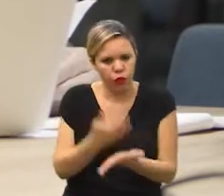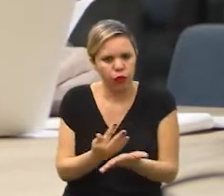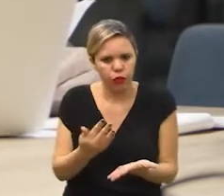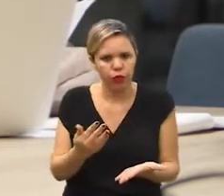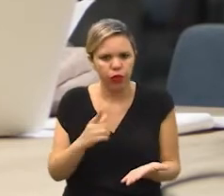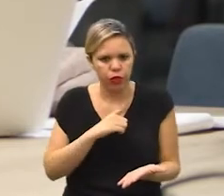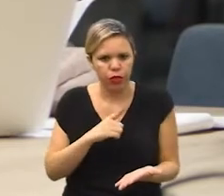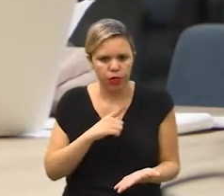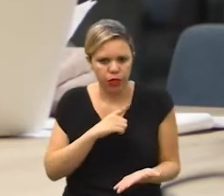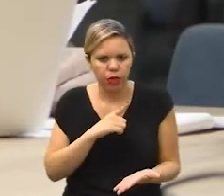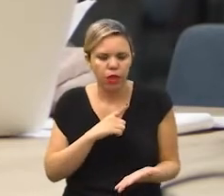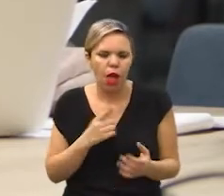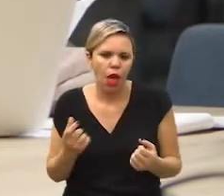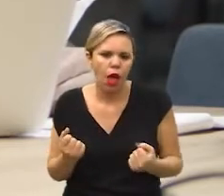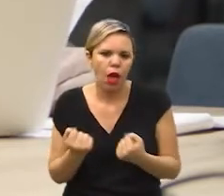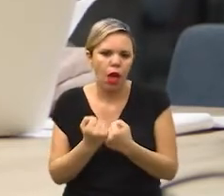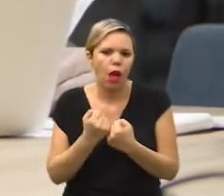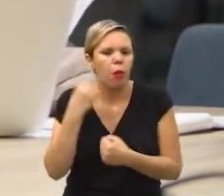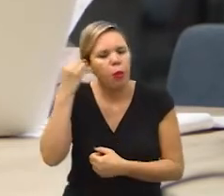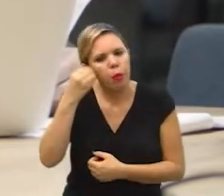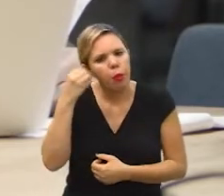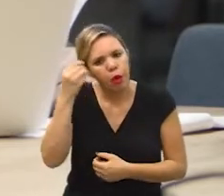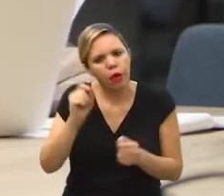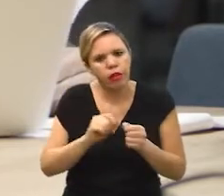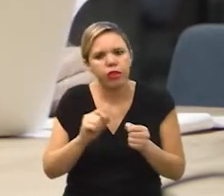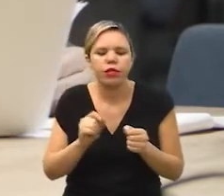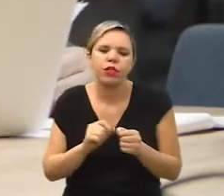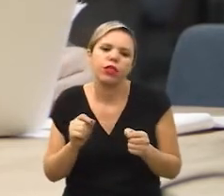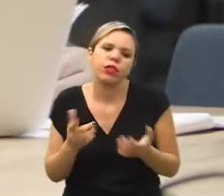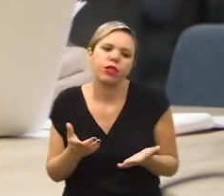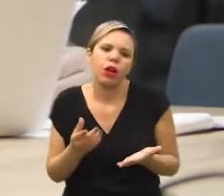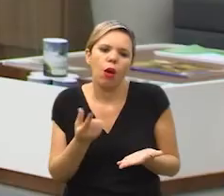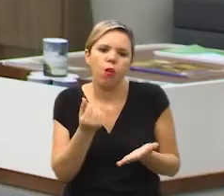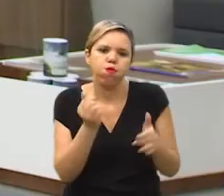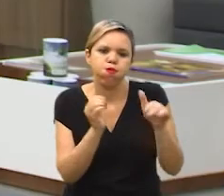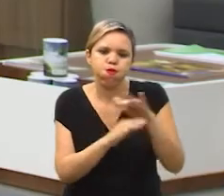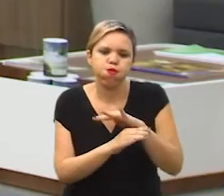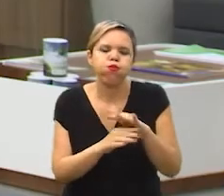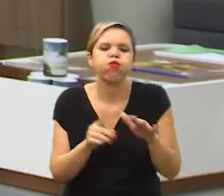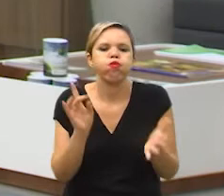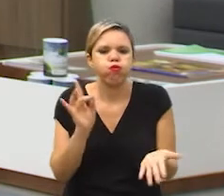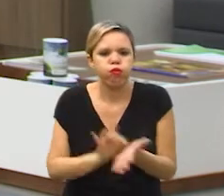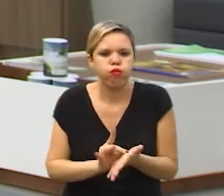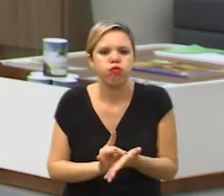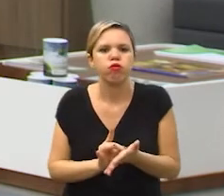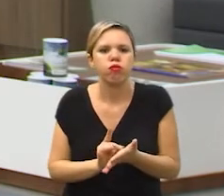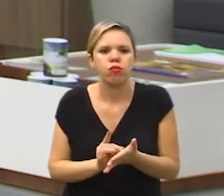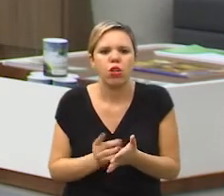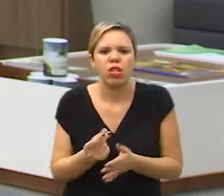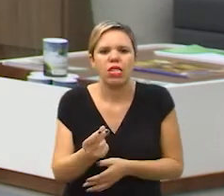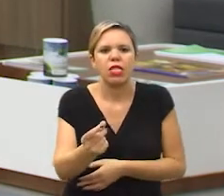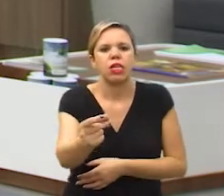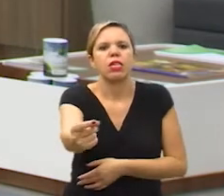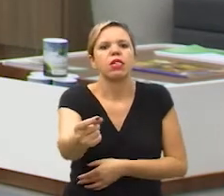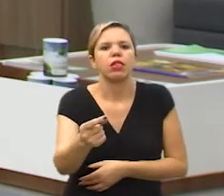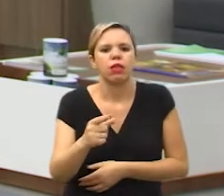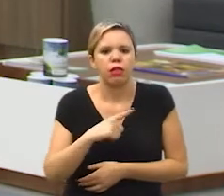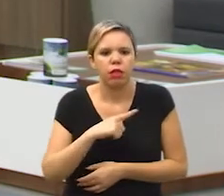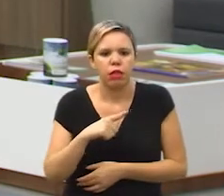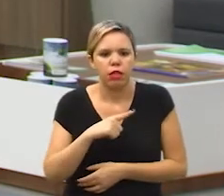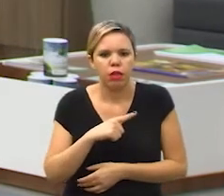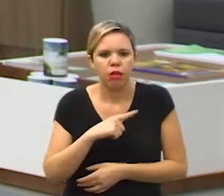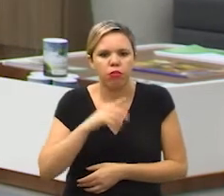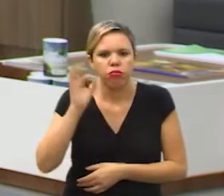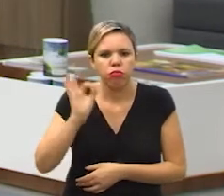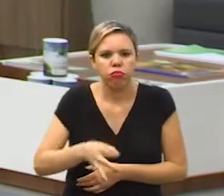que tenha um respaldo para que ele possa fazer esse investimento, porque realmente é um investimento de longo prazo e ele tem que ter